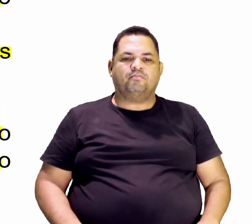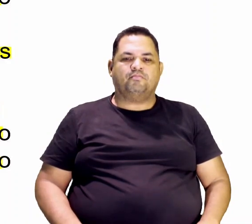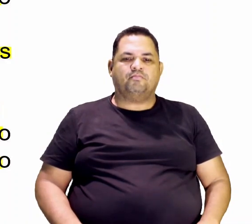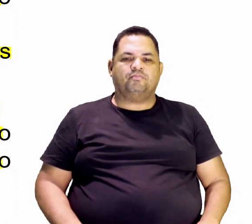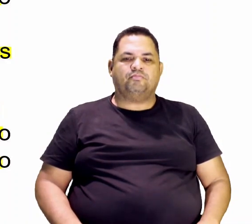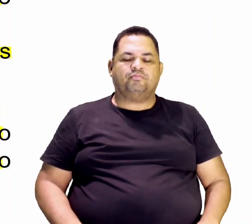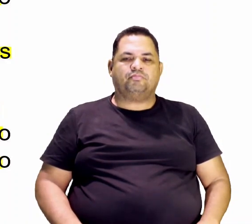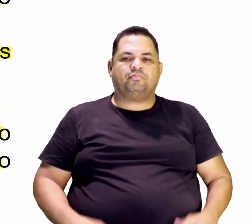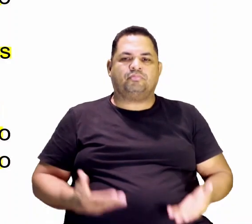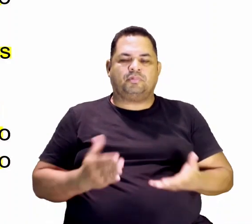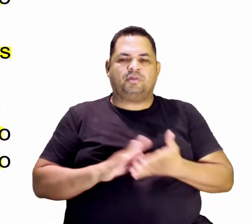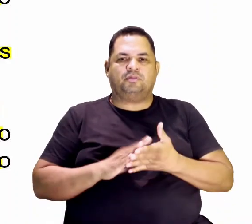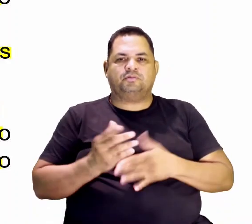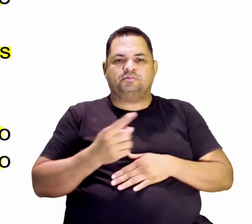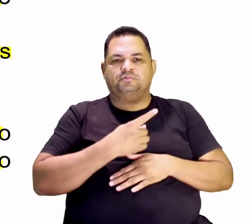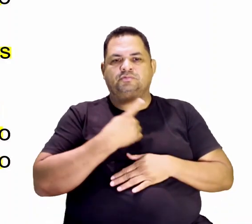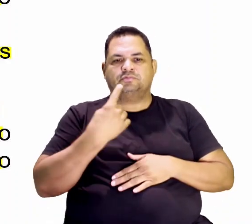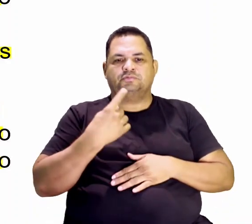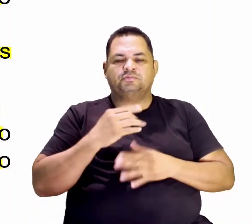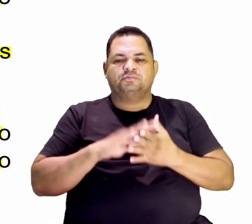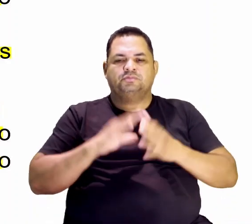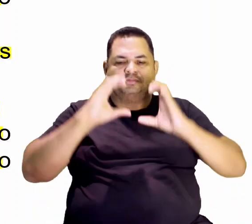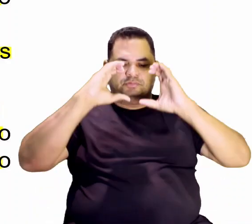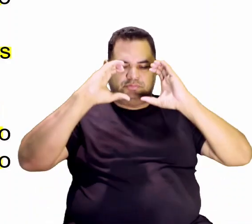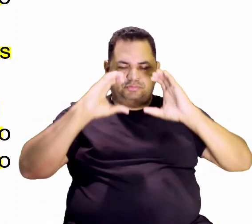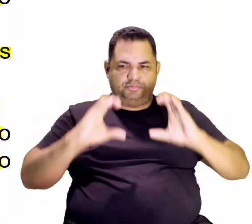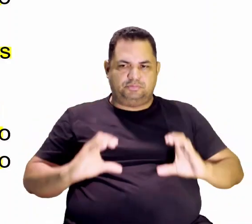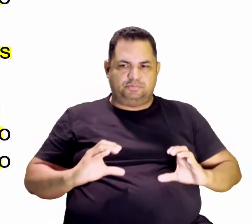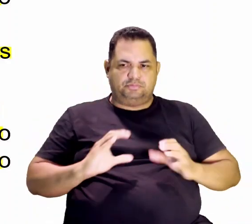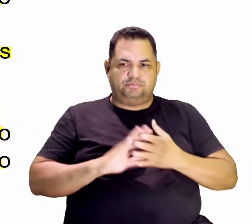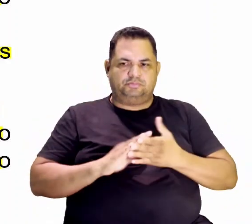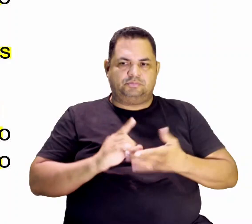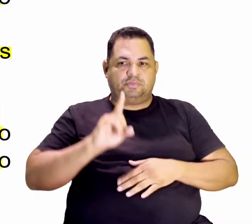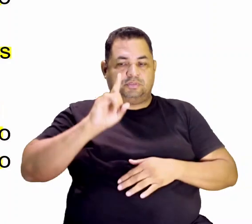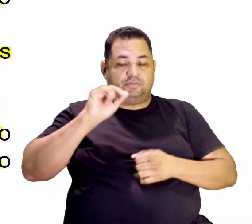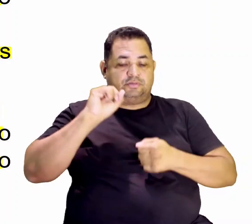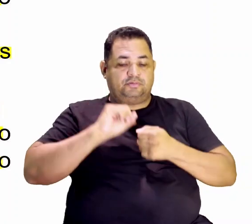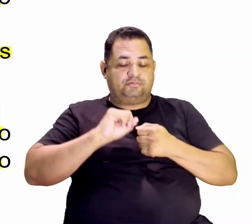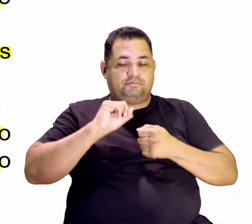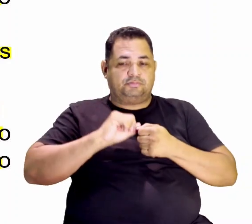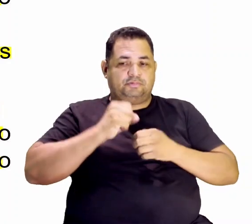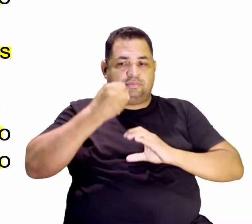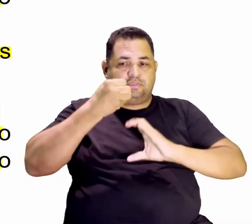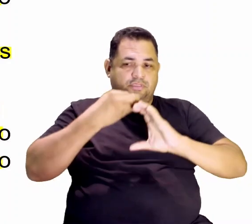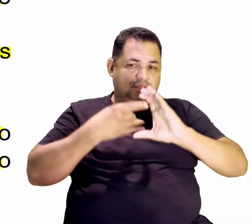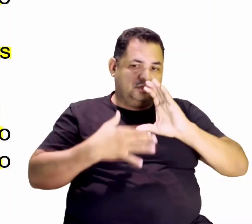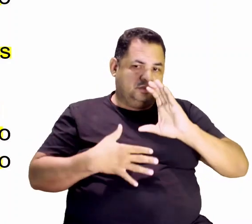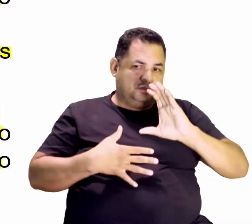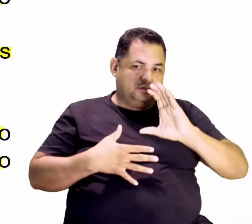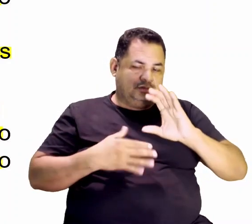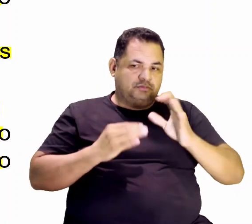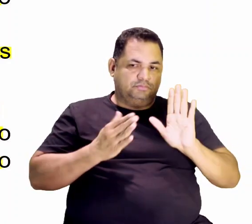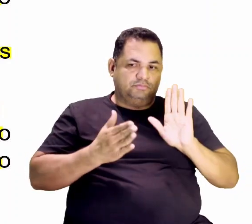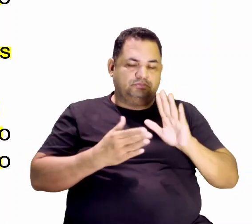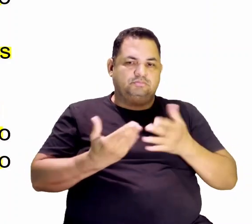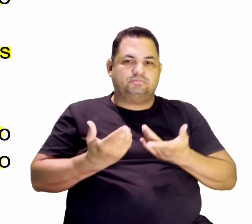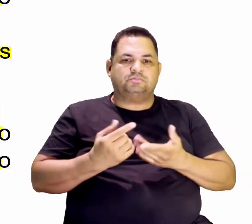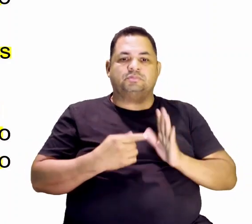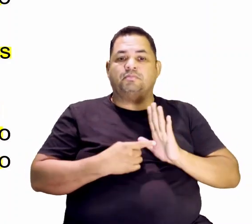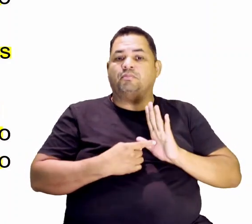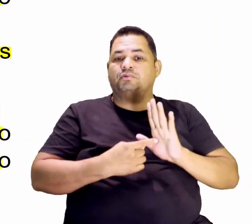de comportamentos, né, de atitudes aí, de características evidentes nesses